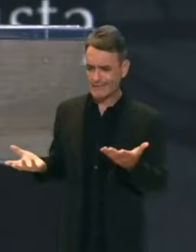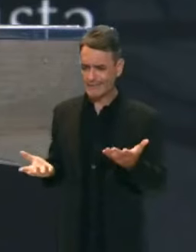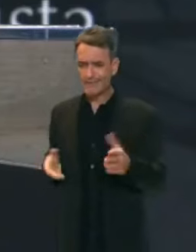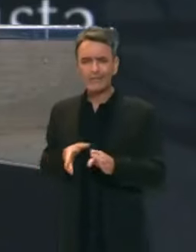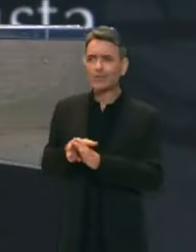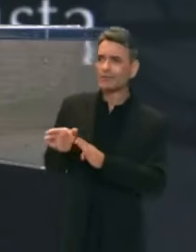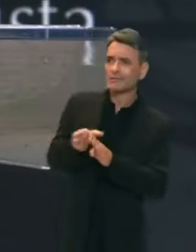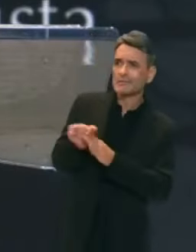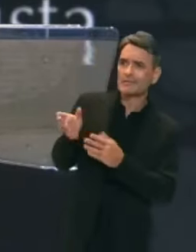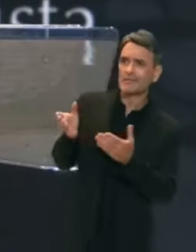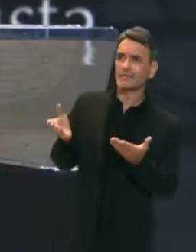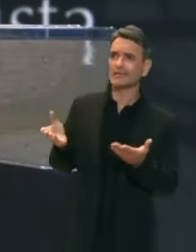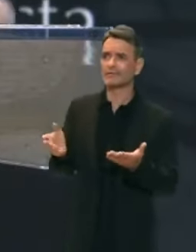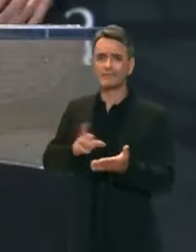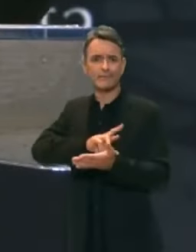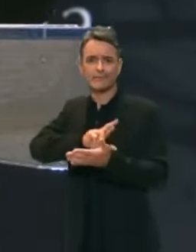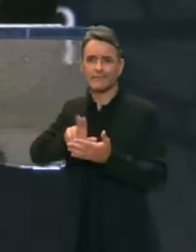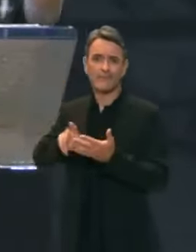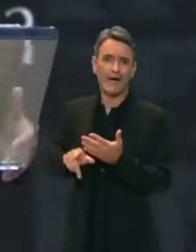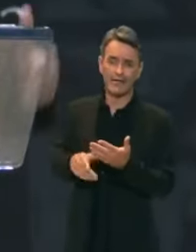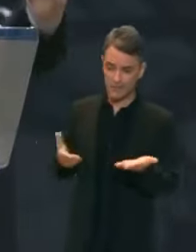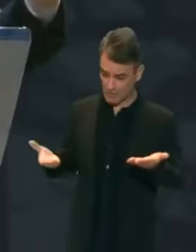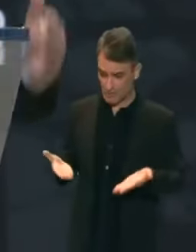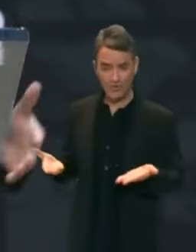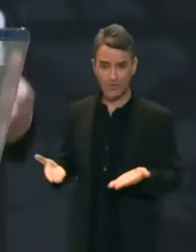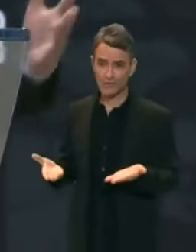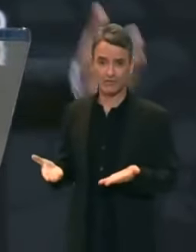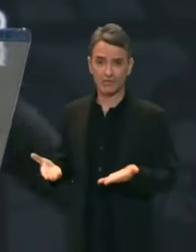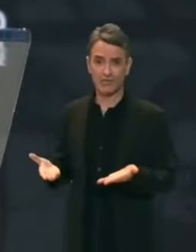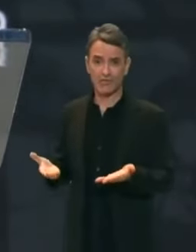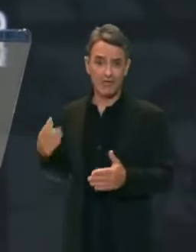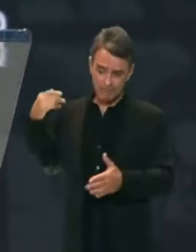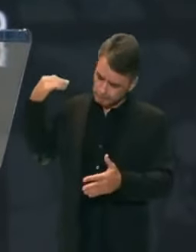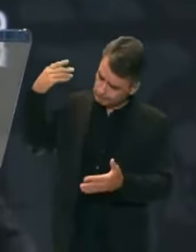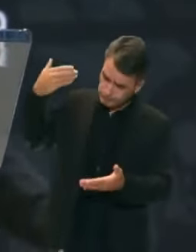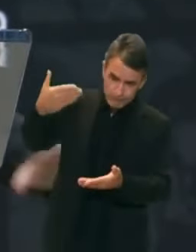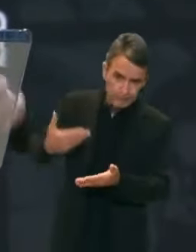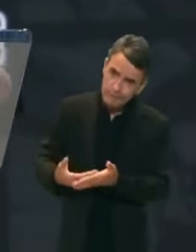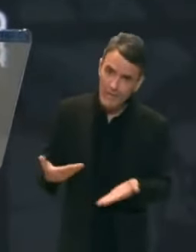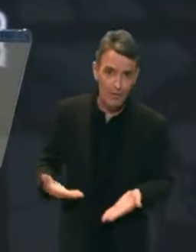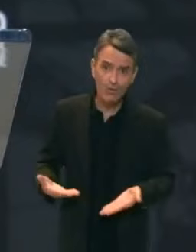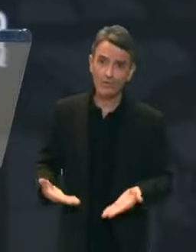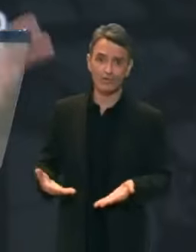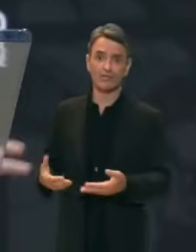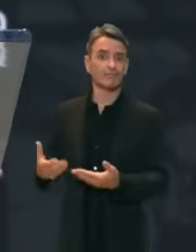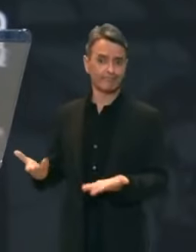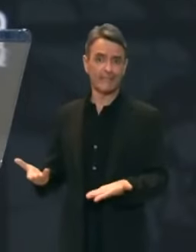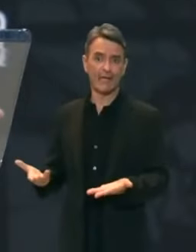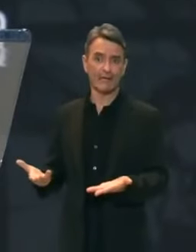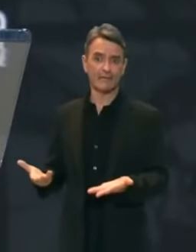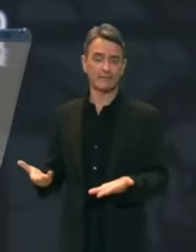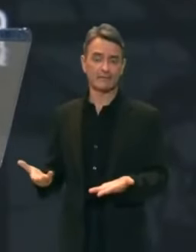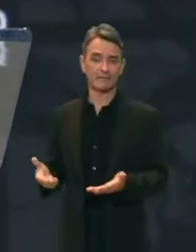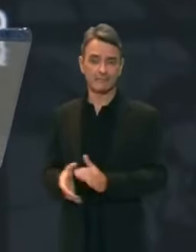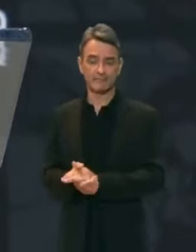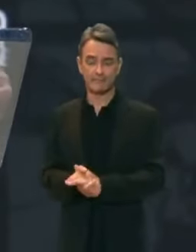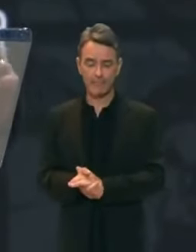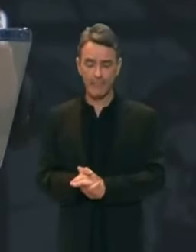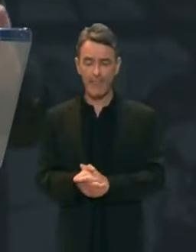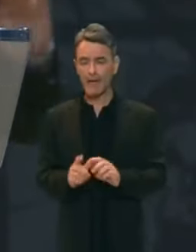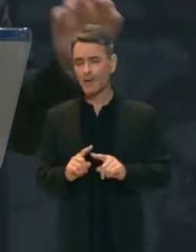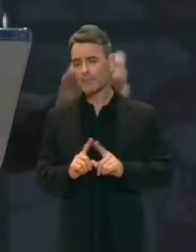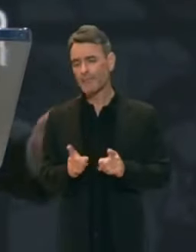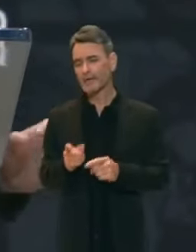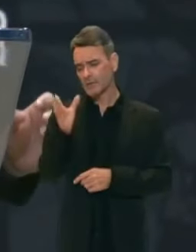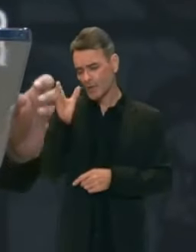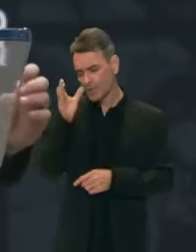que servem para as nossas vidas até os dias de hoje. Agora tem uma outra coisa muito curiosa nesse livro,